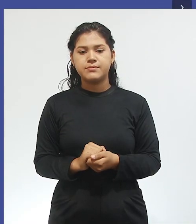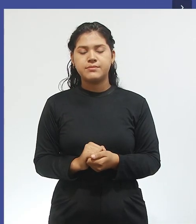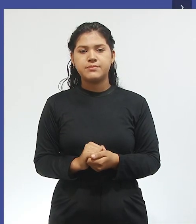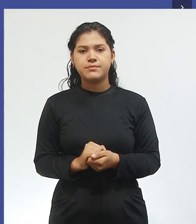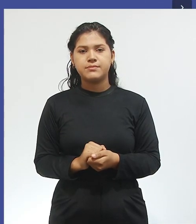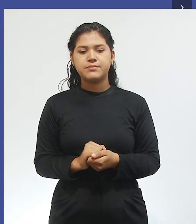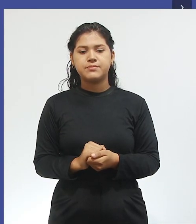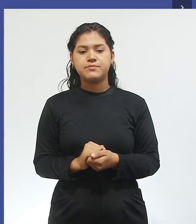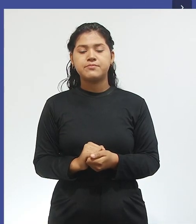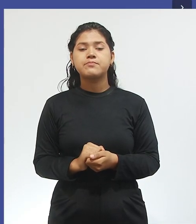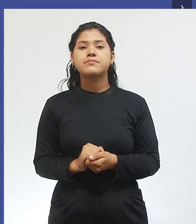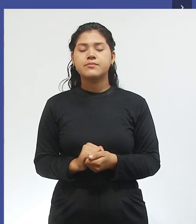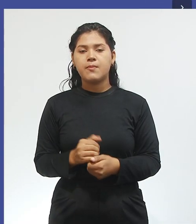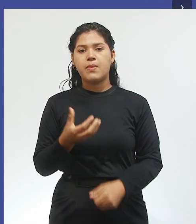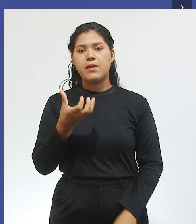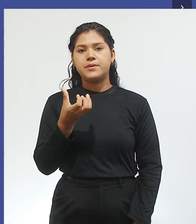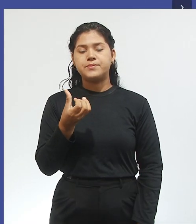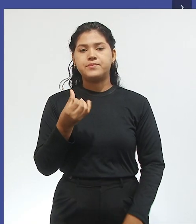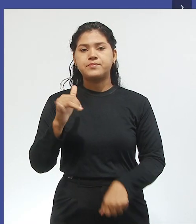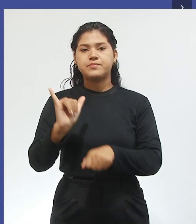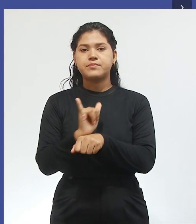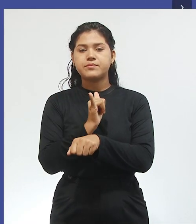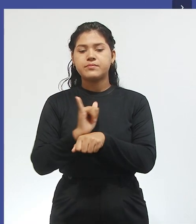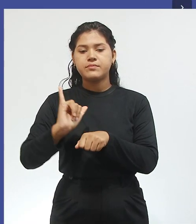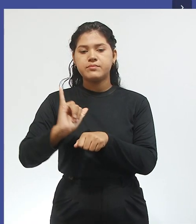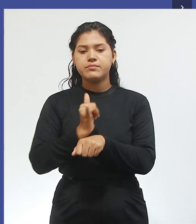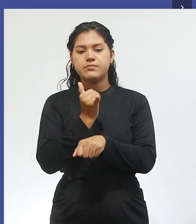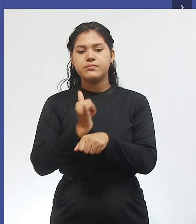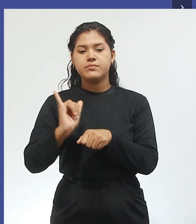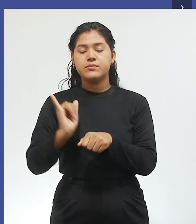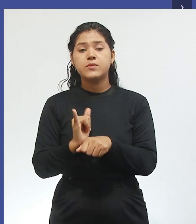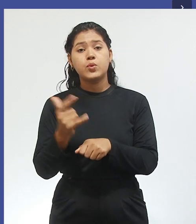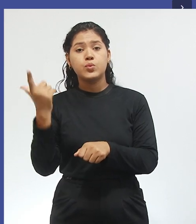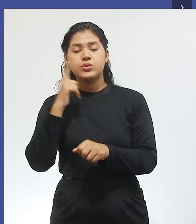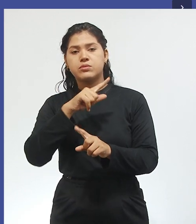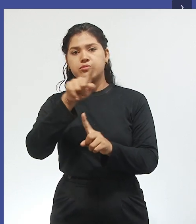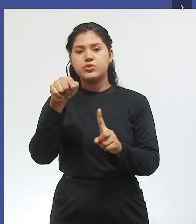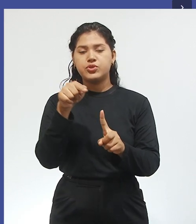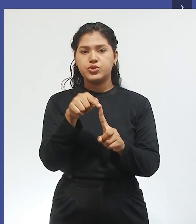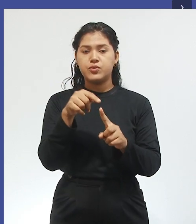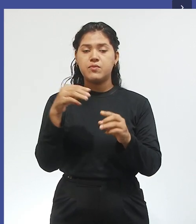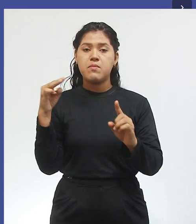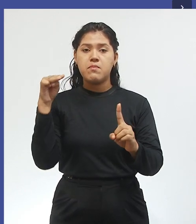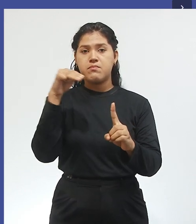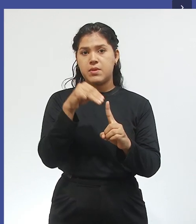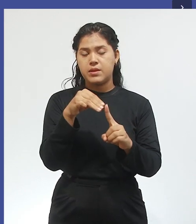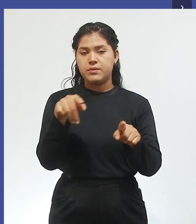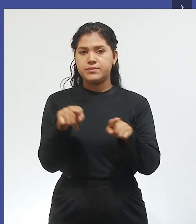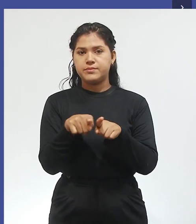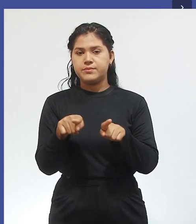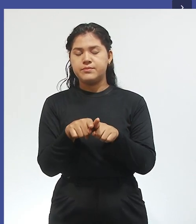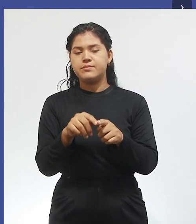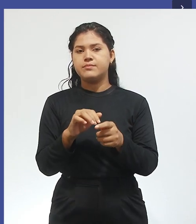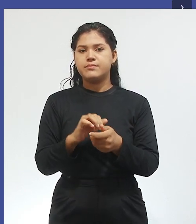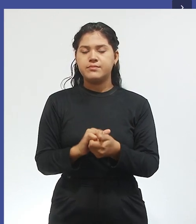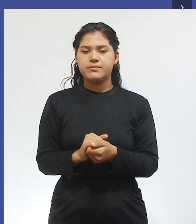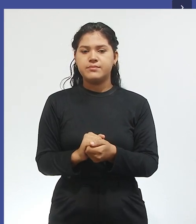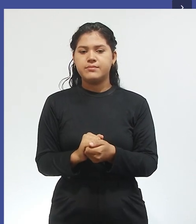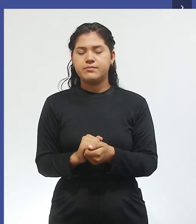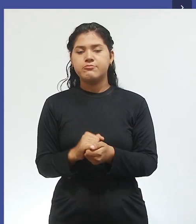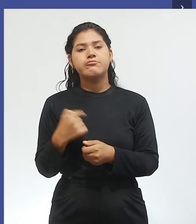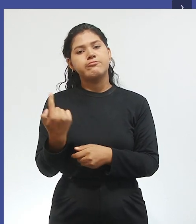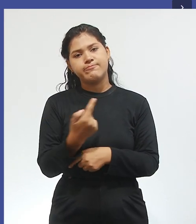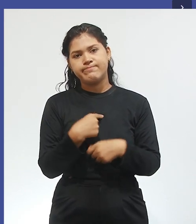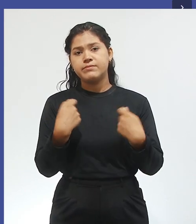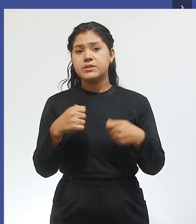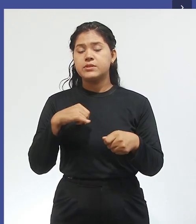Depois a gente vai traçar as estratégias, né, para chegar nos objetivos e metas do plano, né? Como que a gente vai chegar nesses objetivos e metas do plano? A